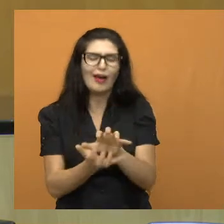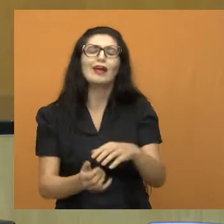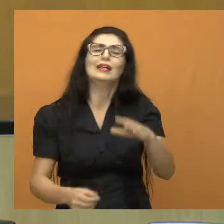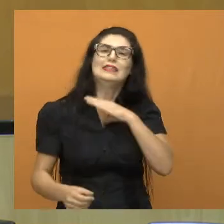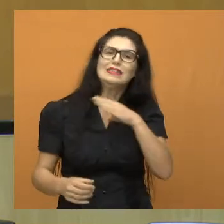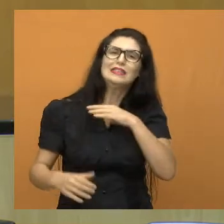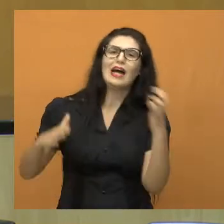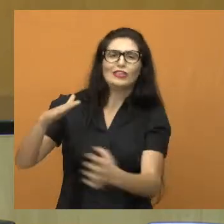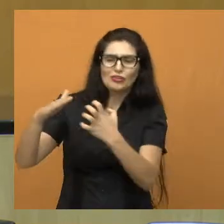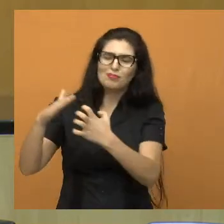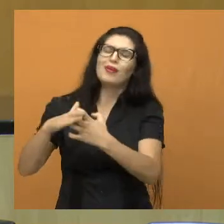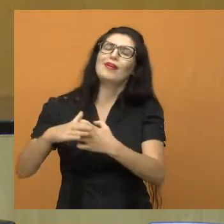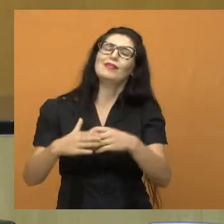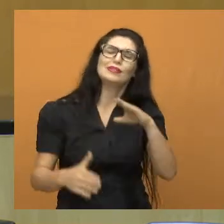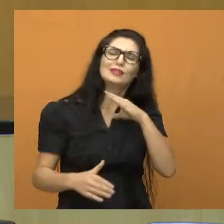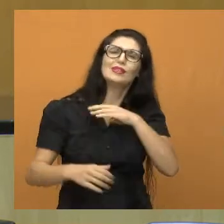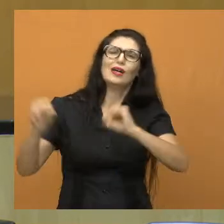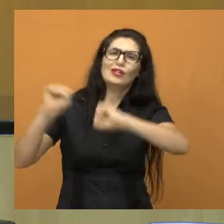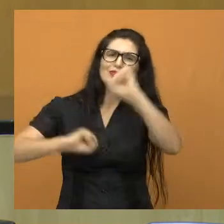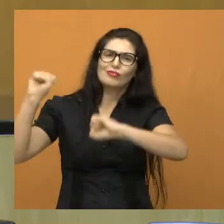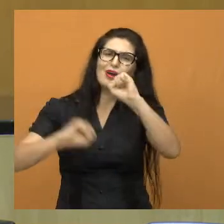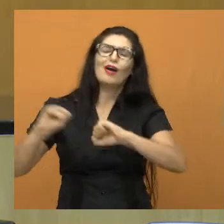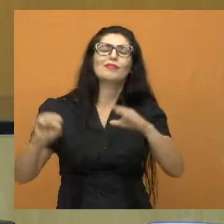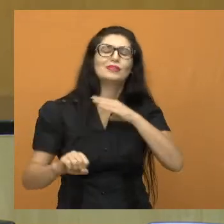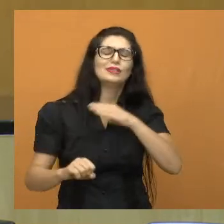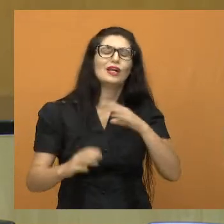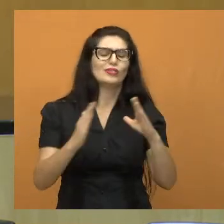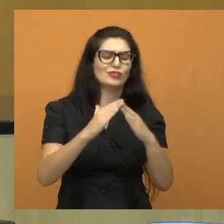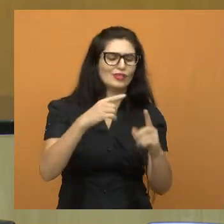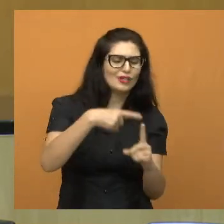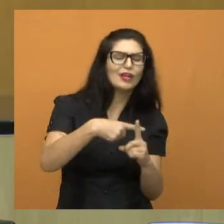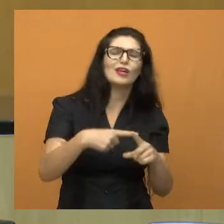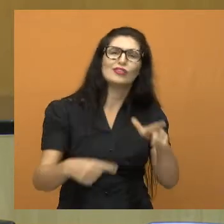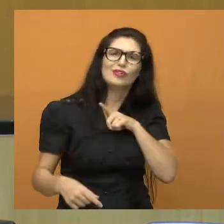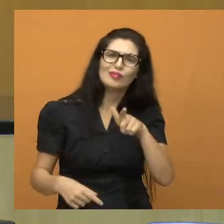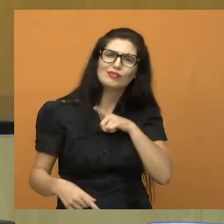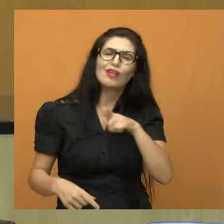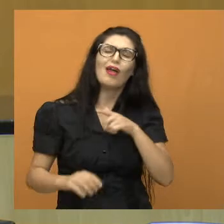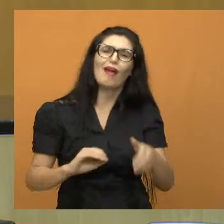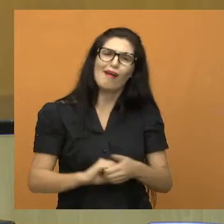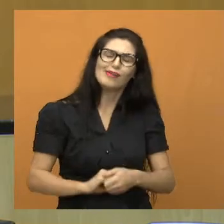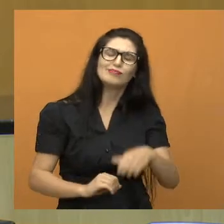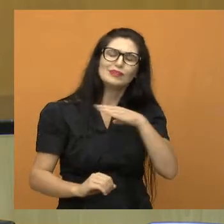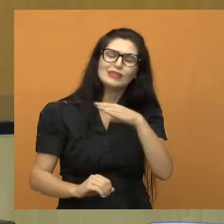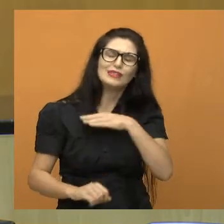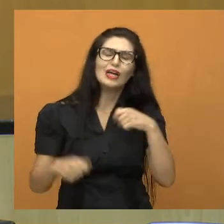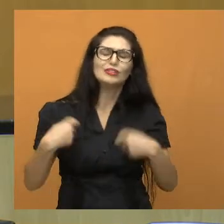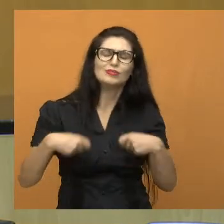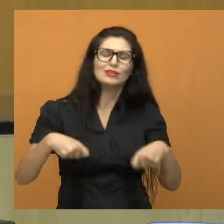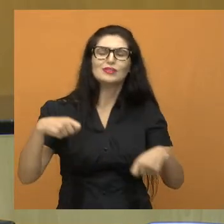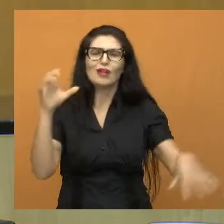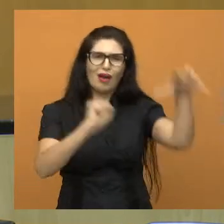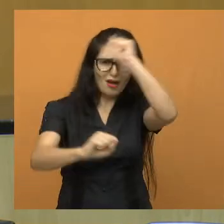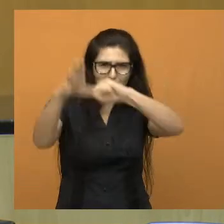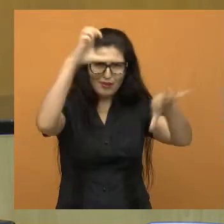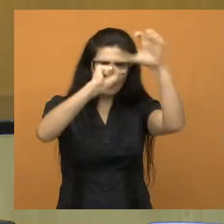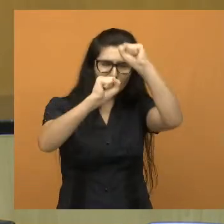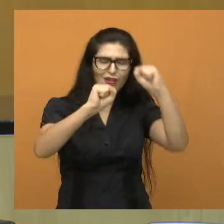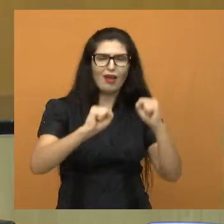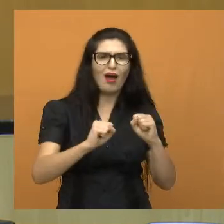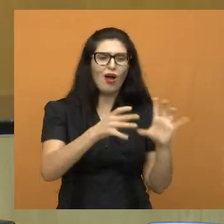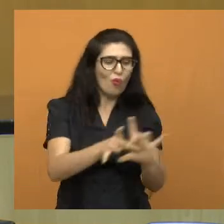comércio, de igreja, cidade que precisa aprender a somar para o bem de